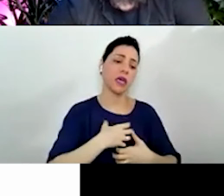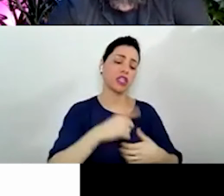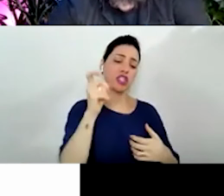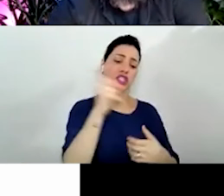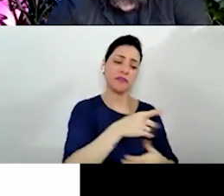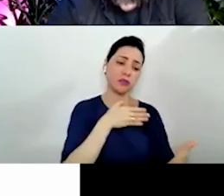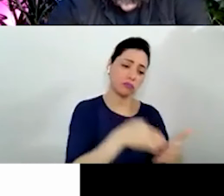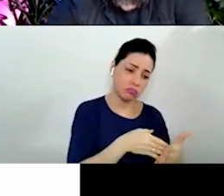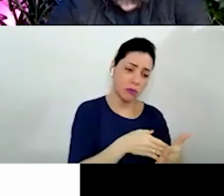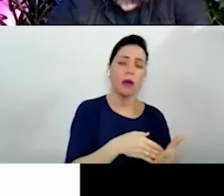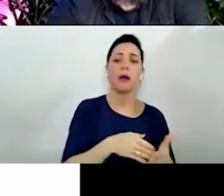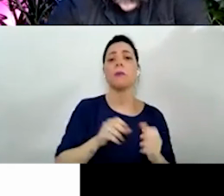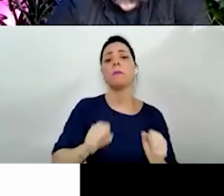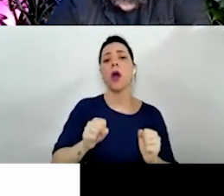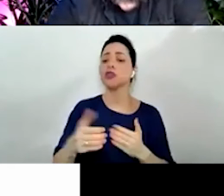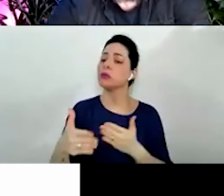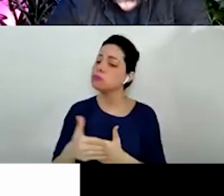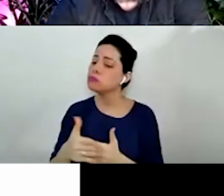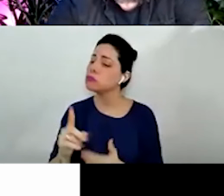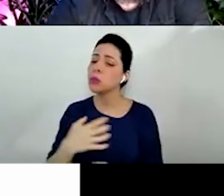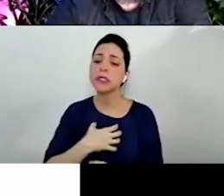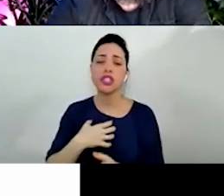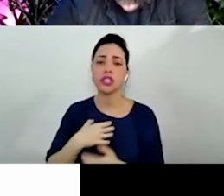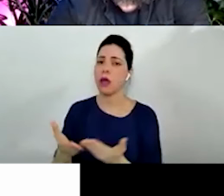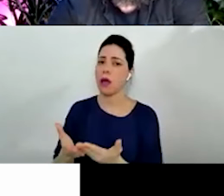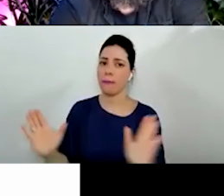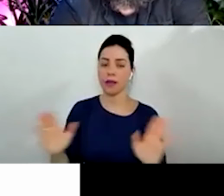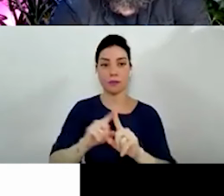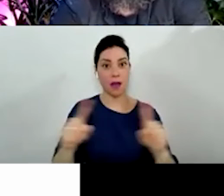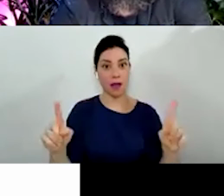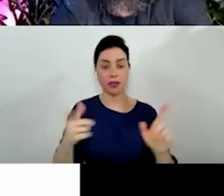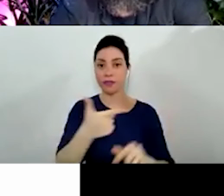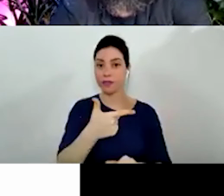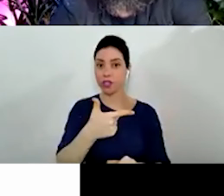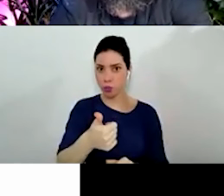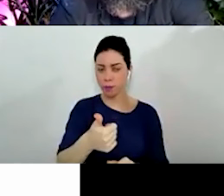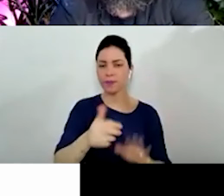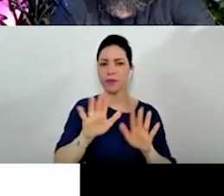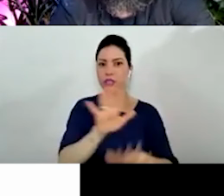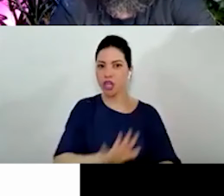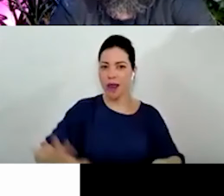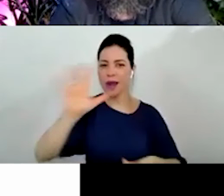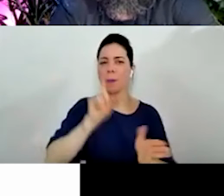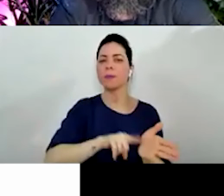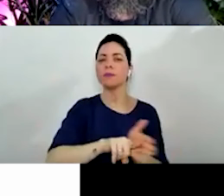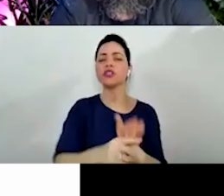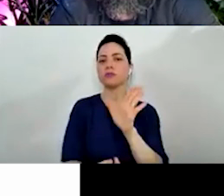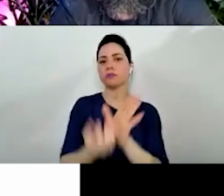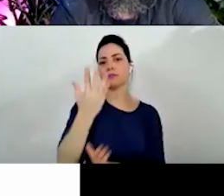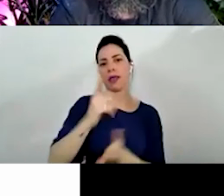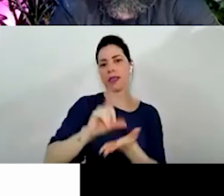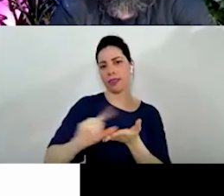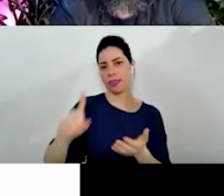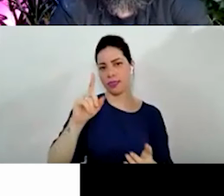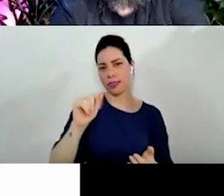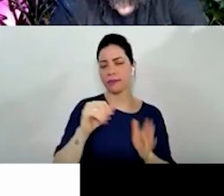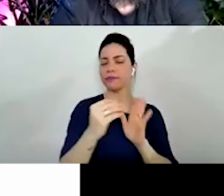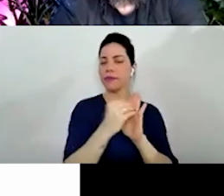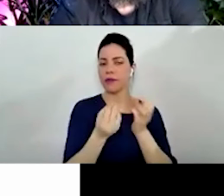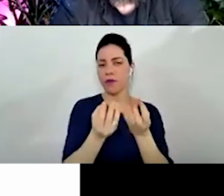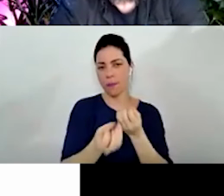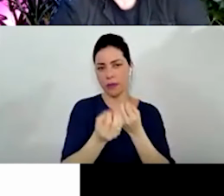ter E é assim que funciona então vejam mais no contexto geral ali da pesquisa dele se ele geraram esses dados 21 por cento sem